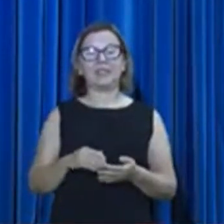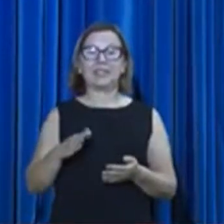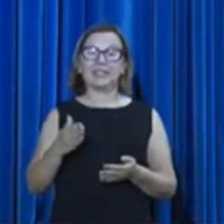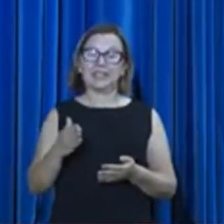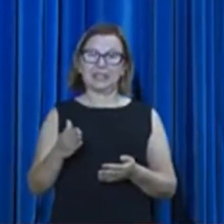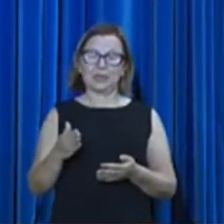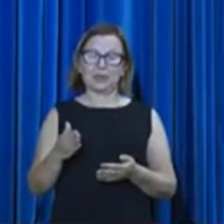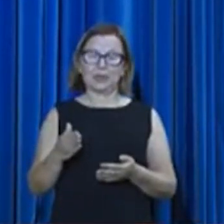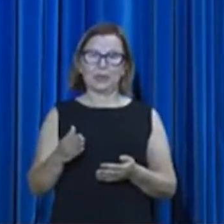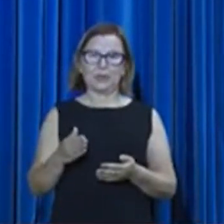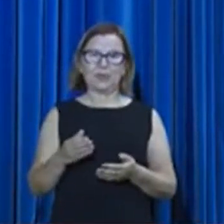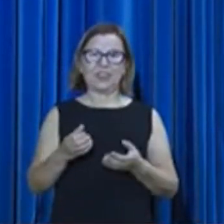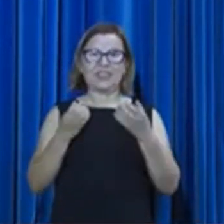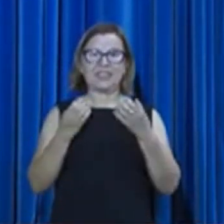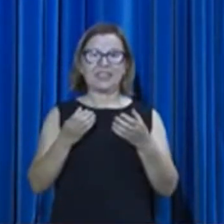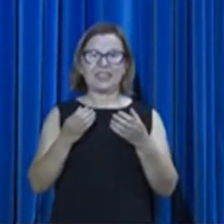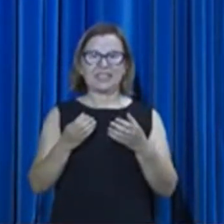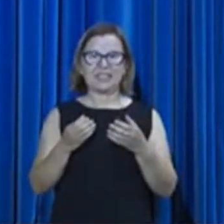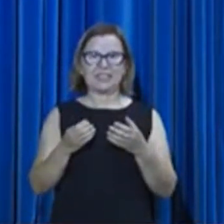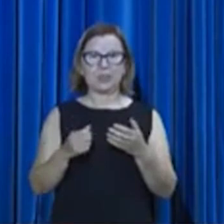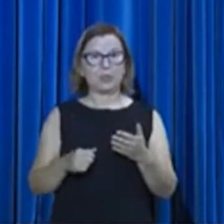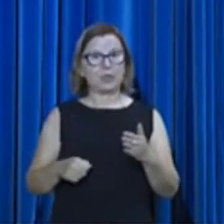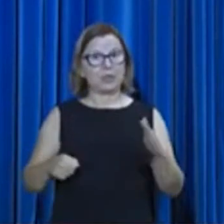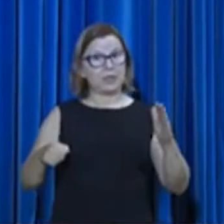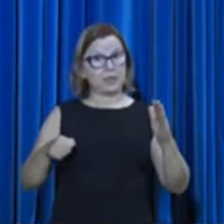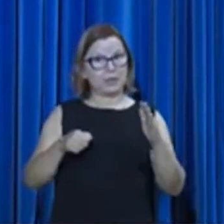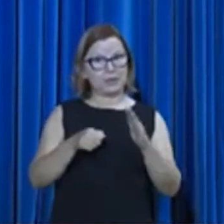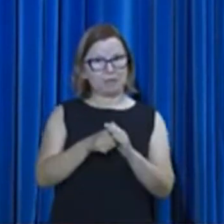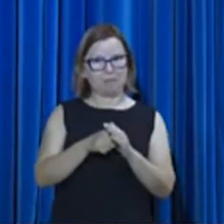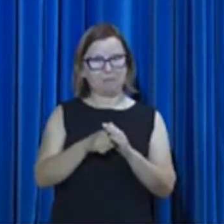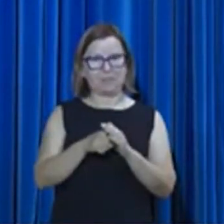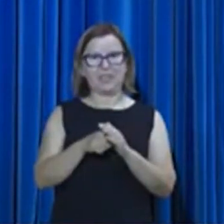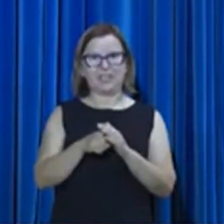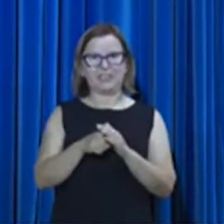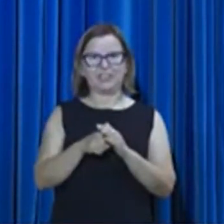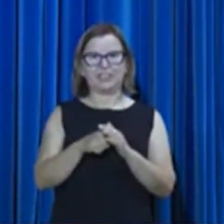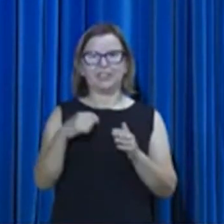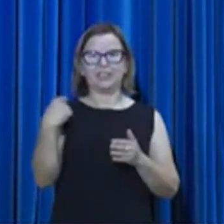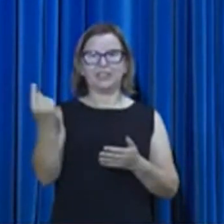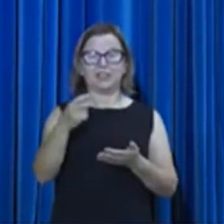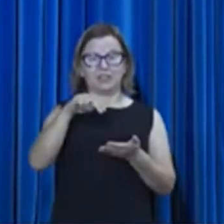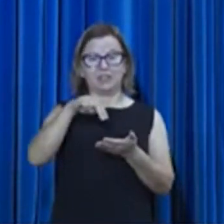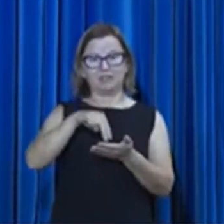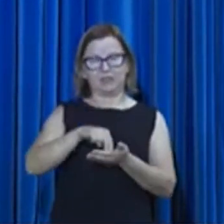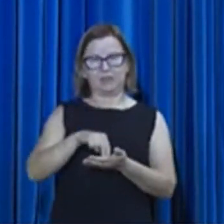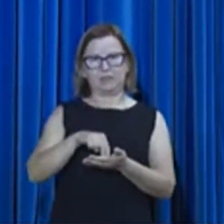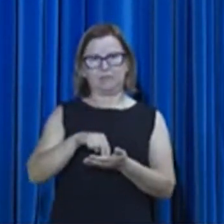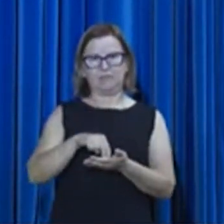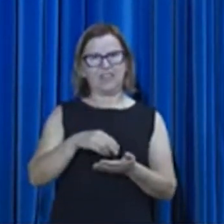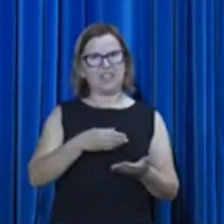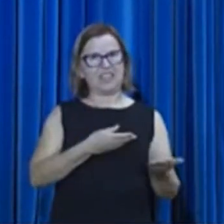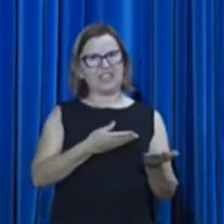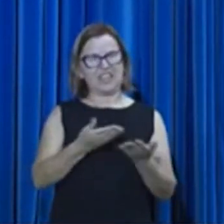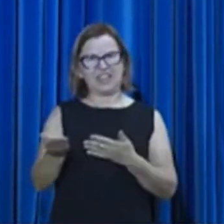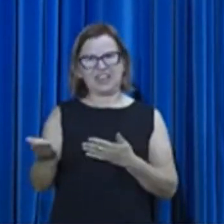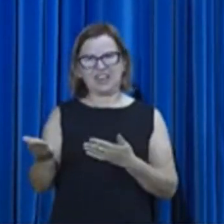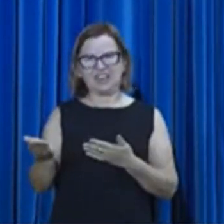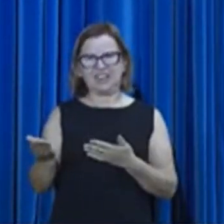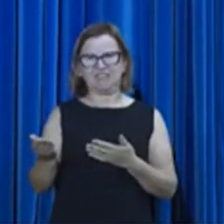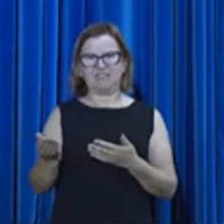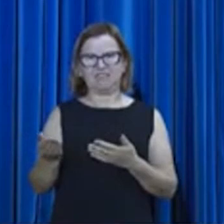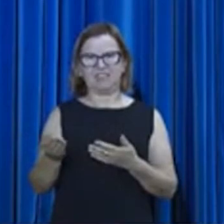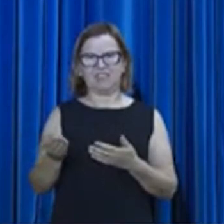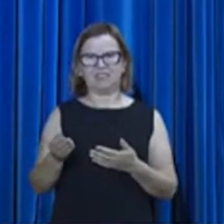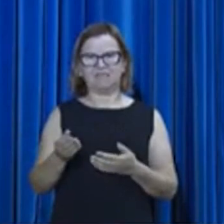querem capturar a nossa atenção e levar-nos a uma situação de vácuo de raciocínio,